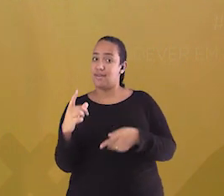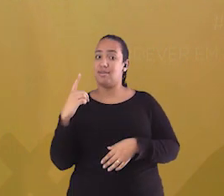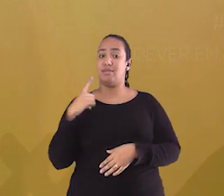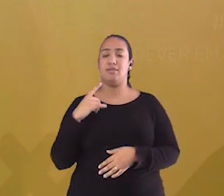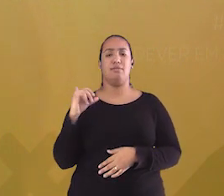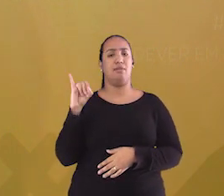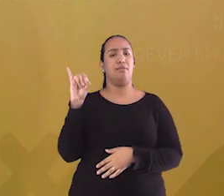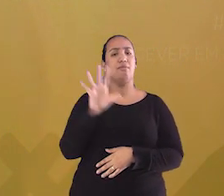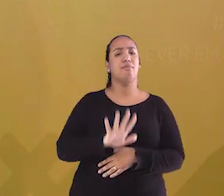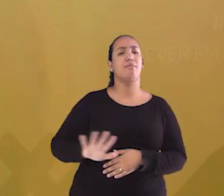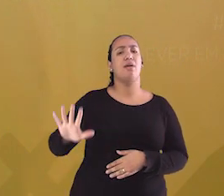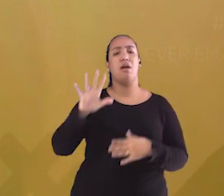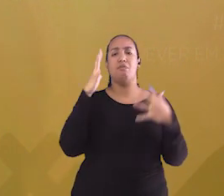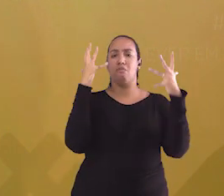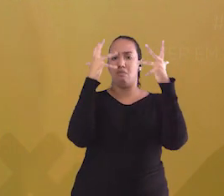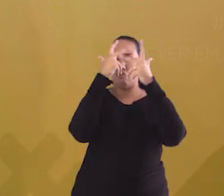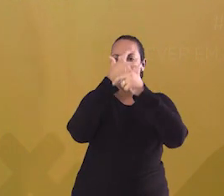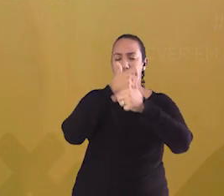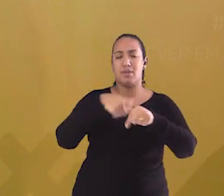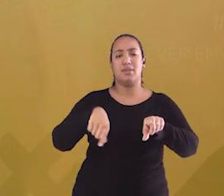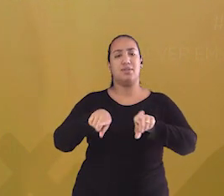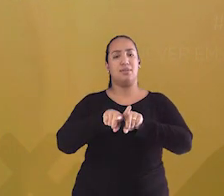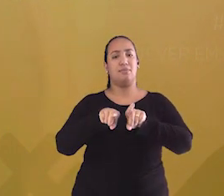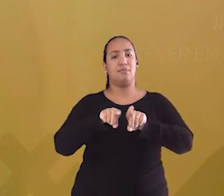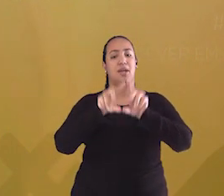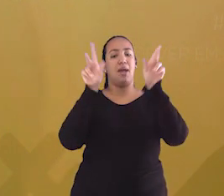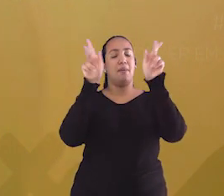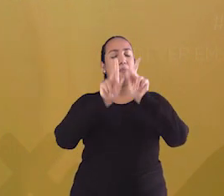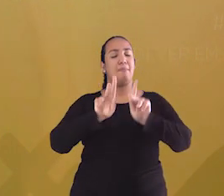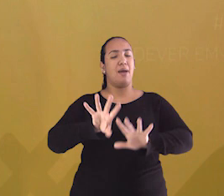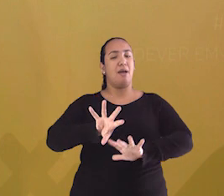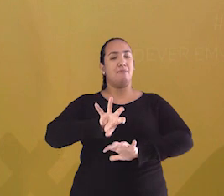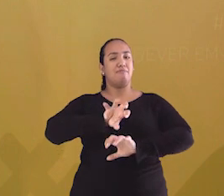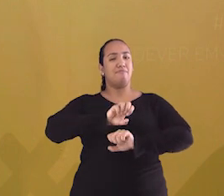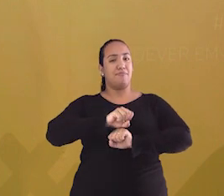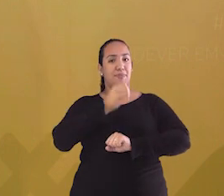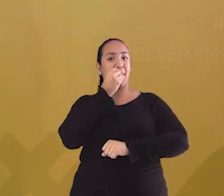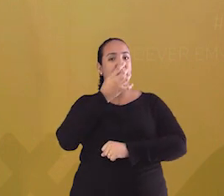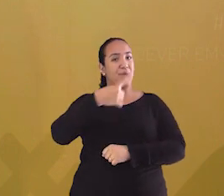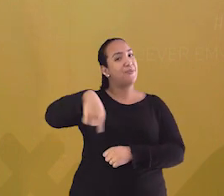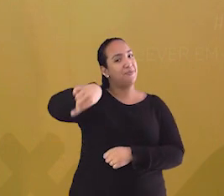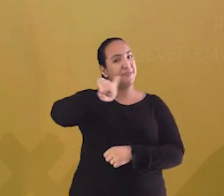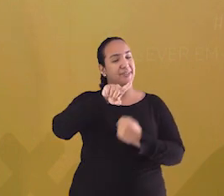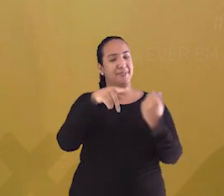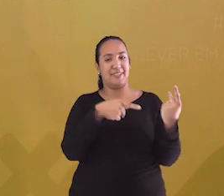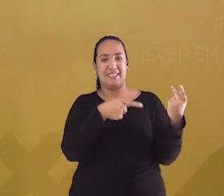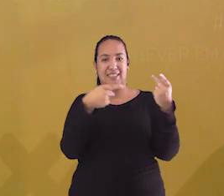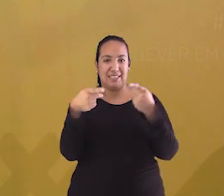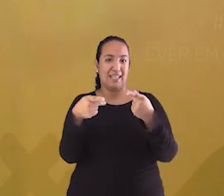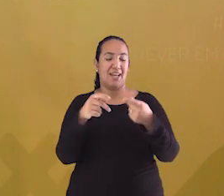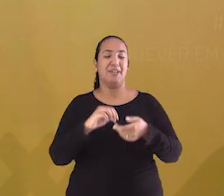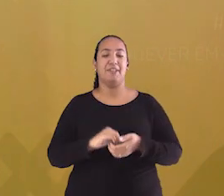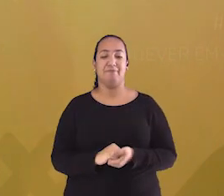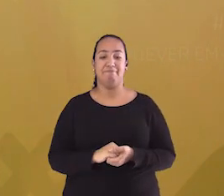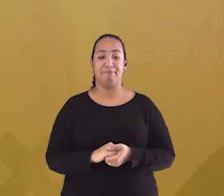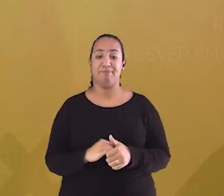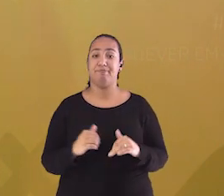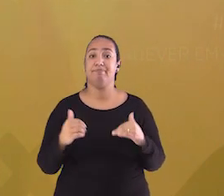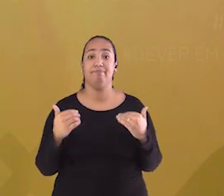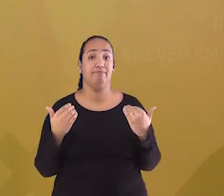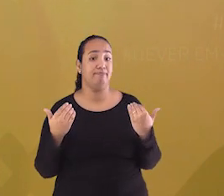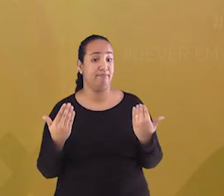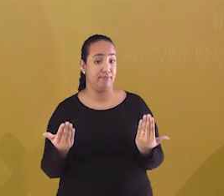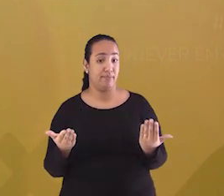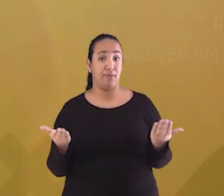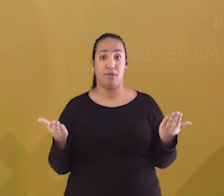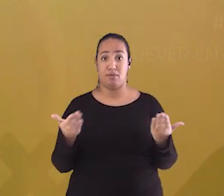com uma bela paisagem e que transmite muita paz. Vale a pena conferir quando você tiver oportunidade. Então, falamos